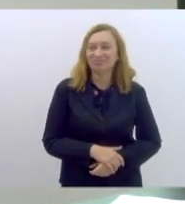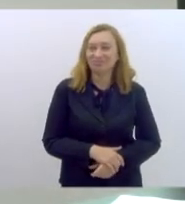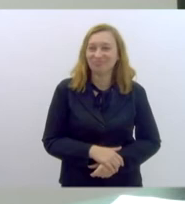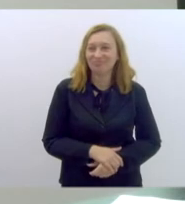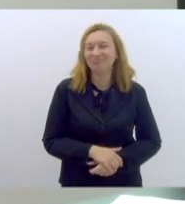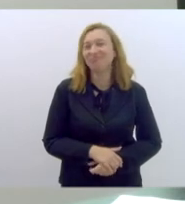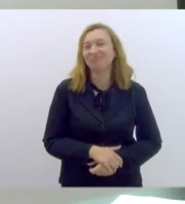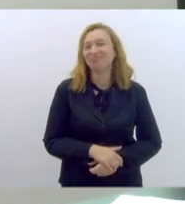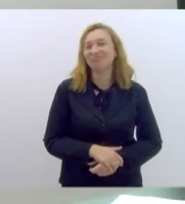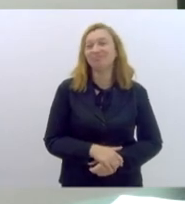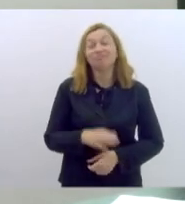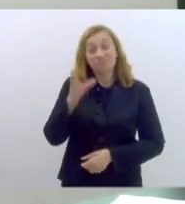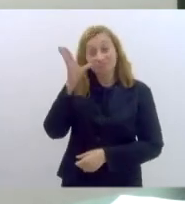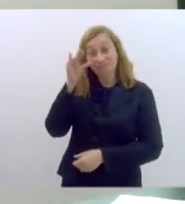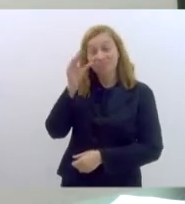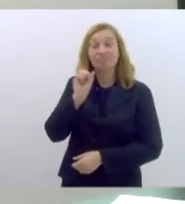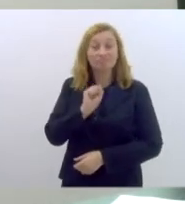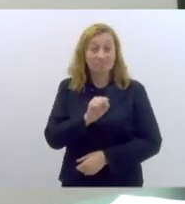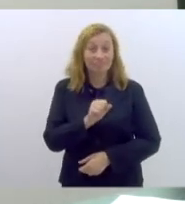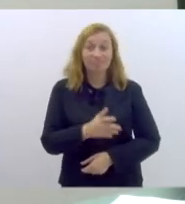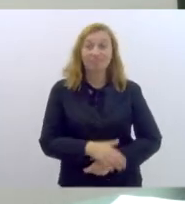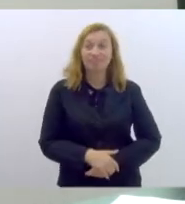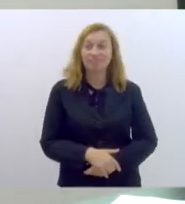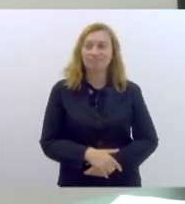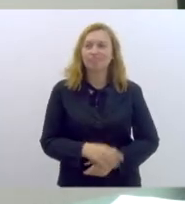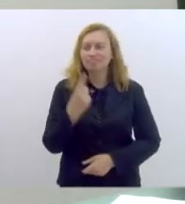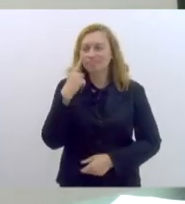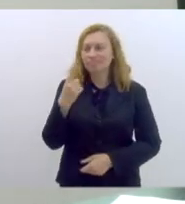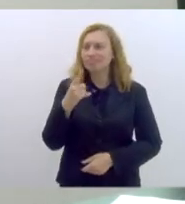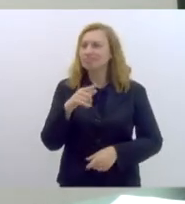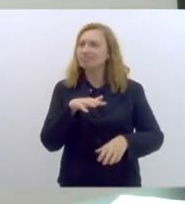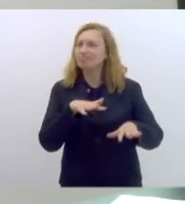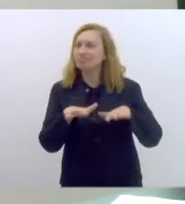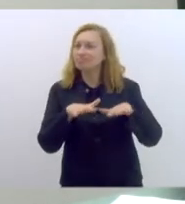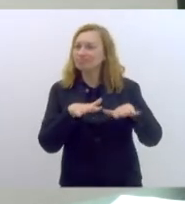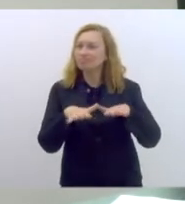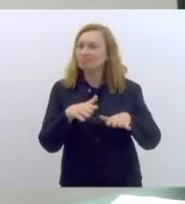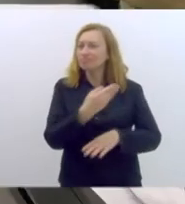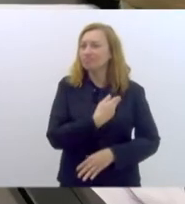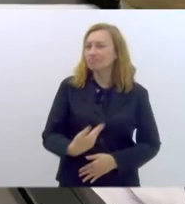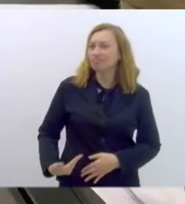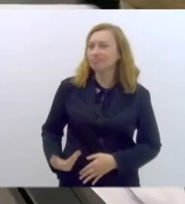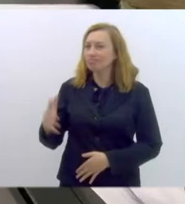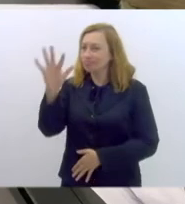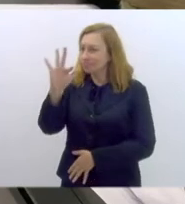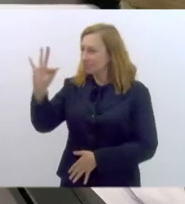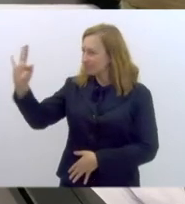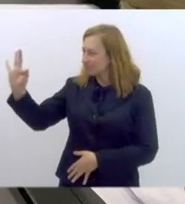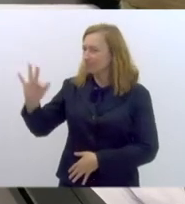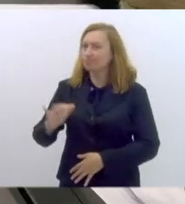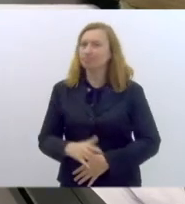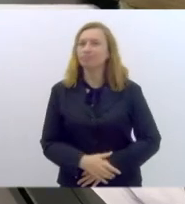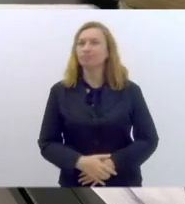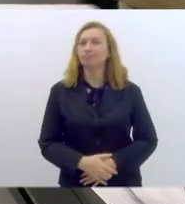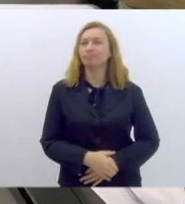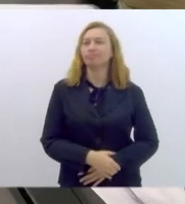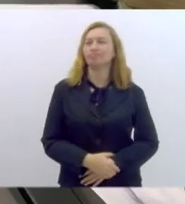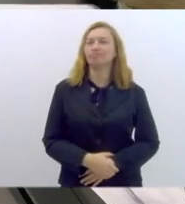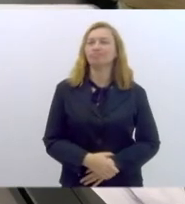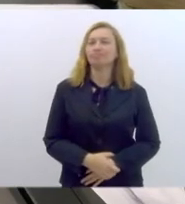não. Curioso. Né? Você vê os movimentos do governo federal,